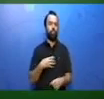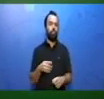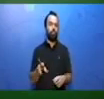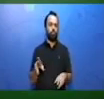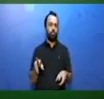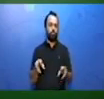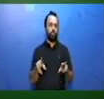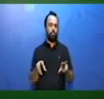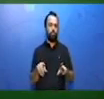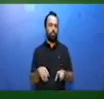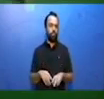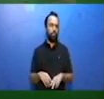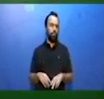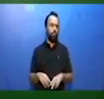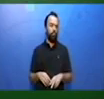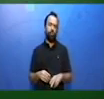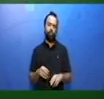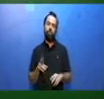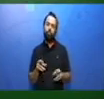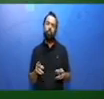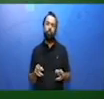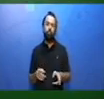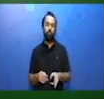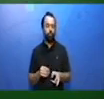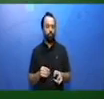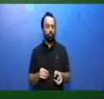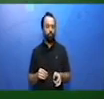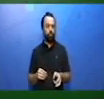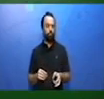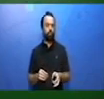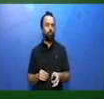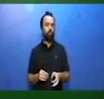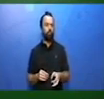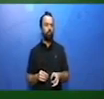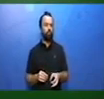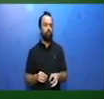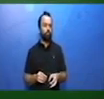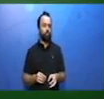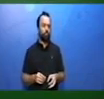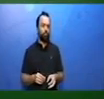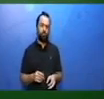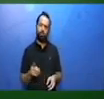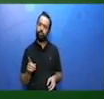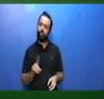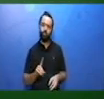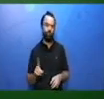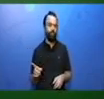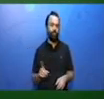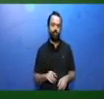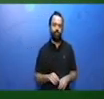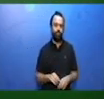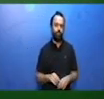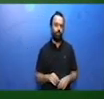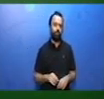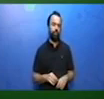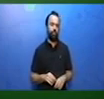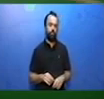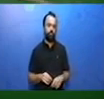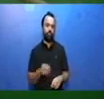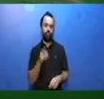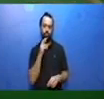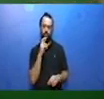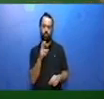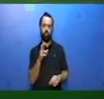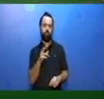de construção. São iguais? Todos têm o mesmo tipo? Não, né? Fez a sua